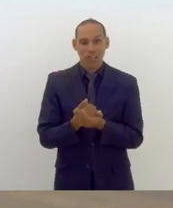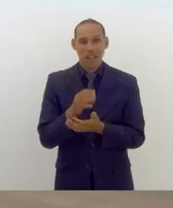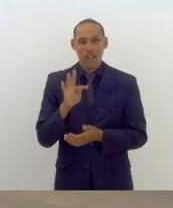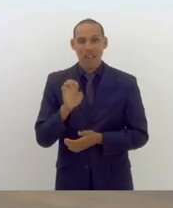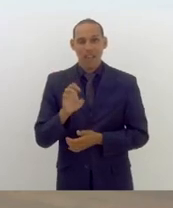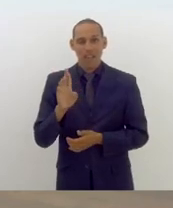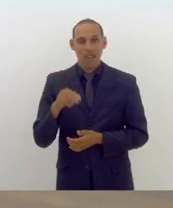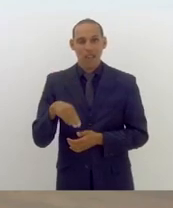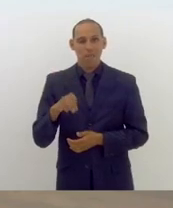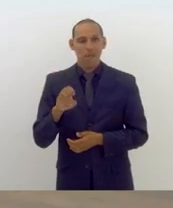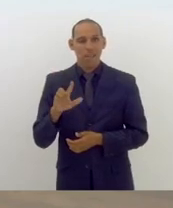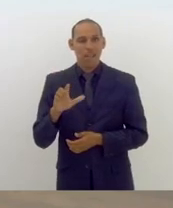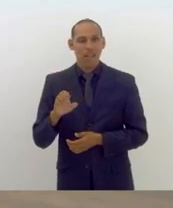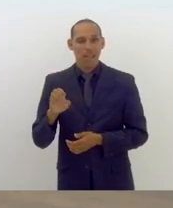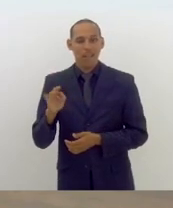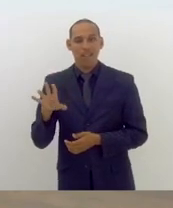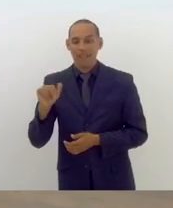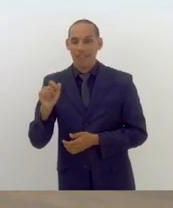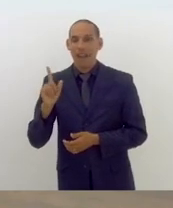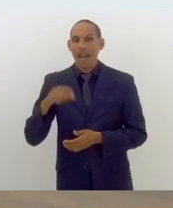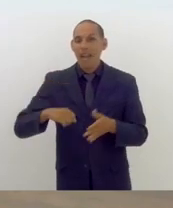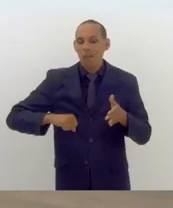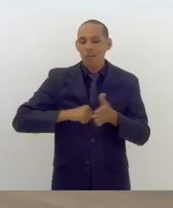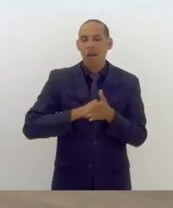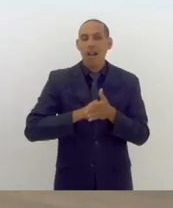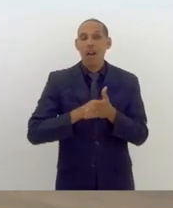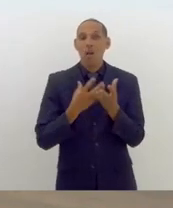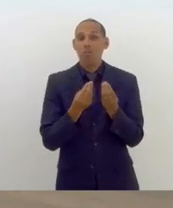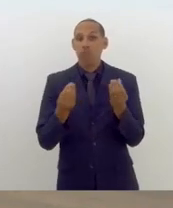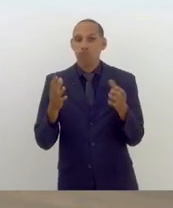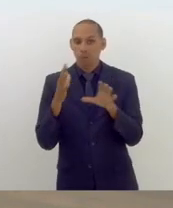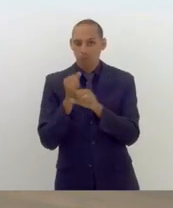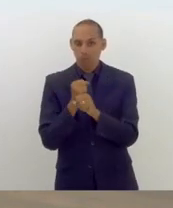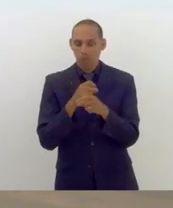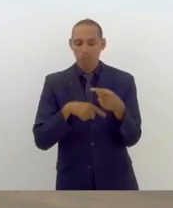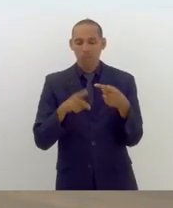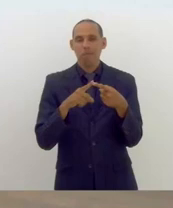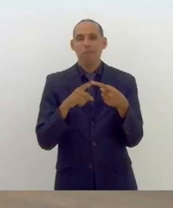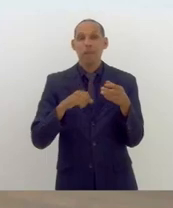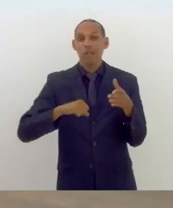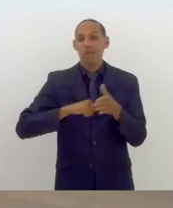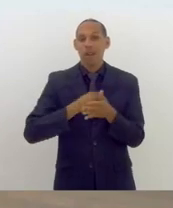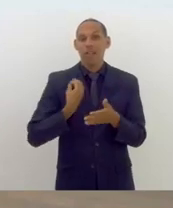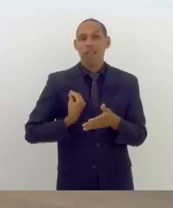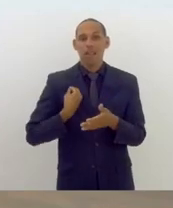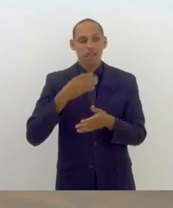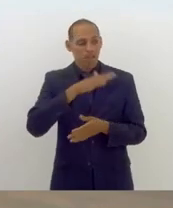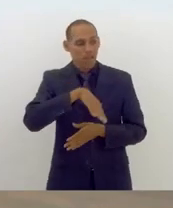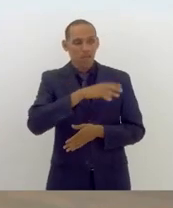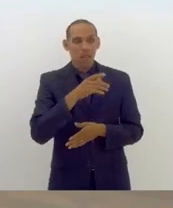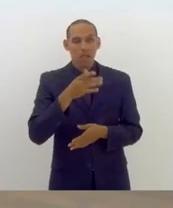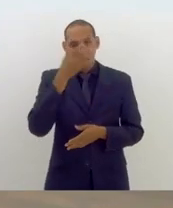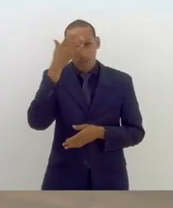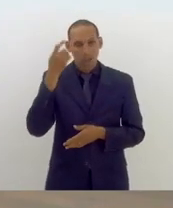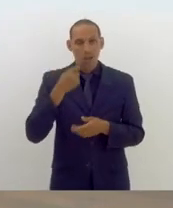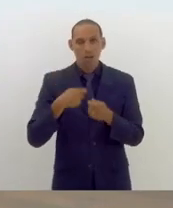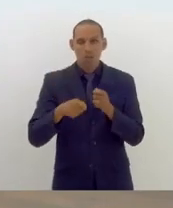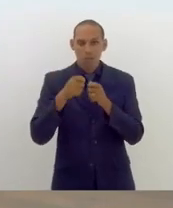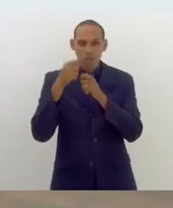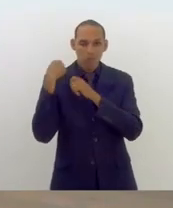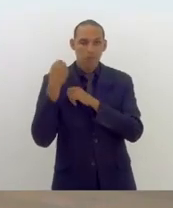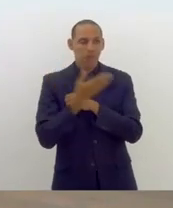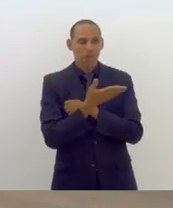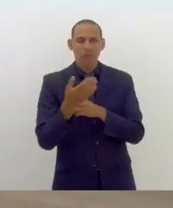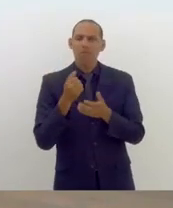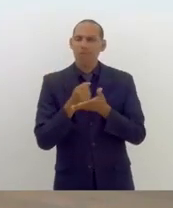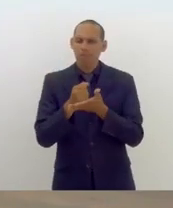termelétricas é um combo de impactos primeiro deles o impacto na vida cotidiana dos pescadores e marisqueiras que foram foi